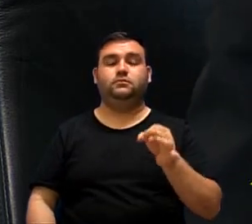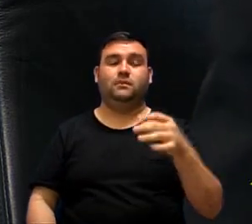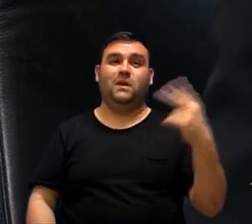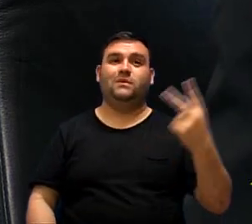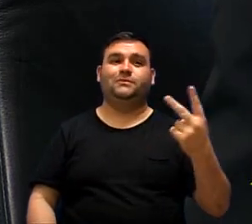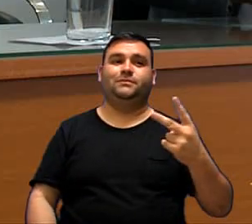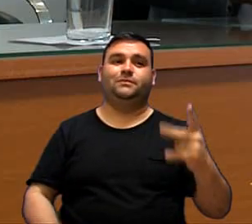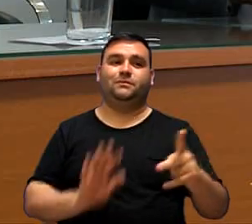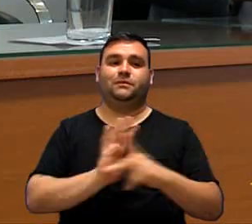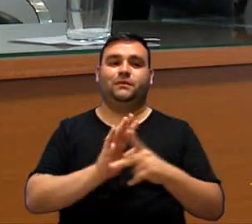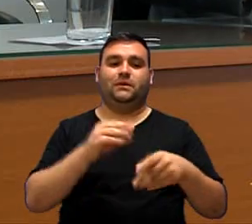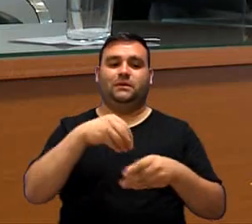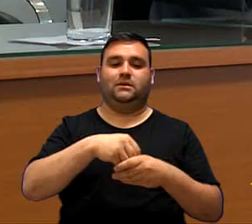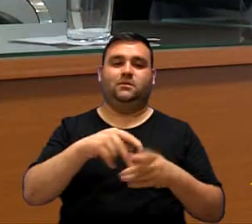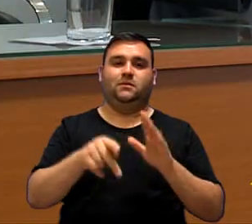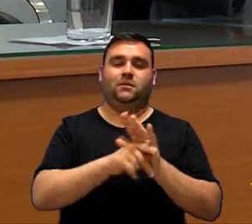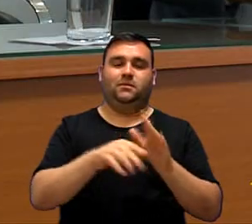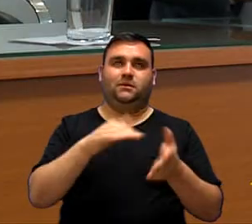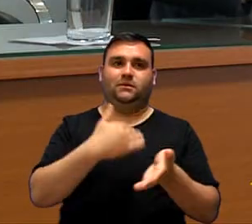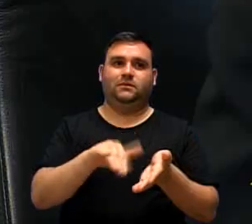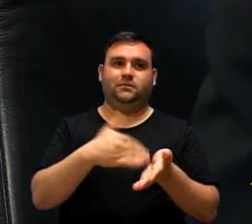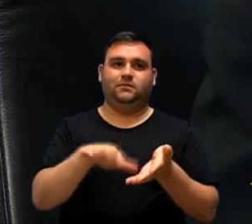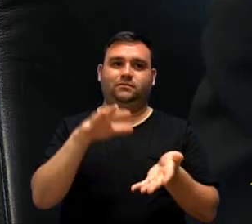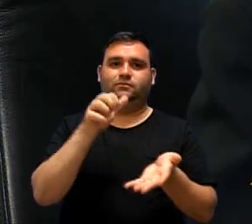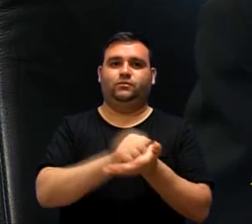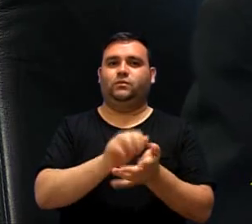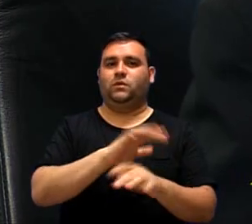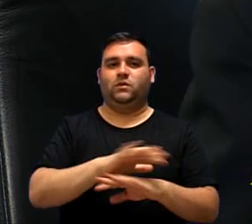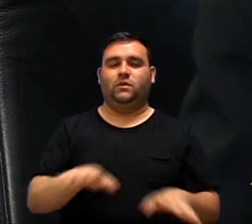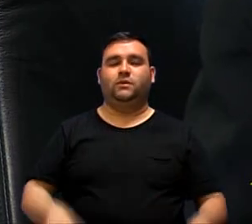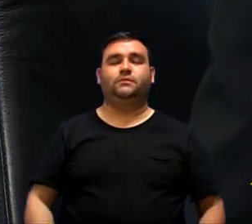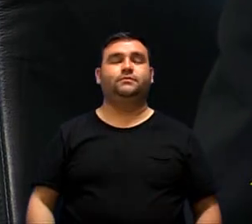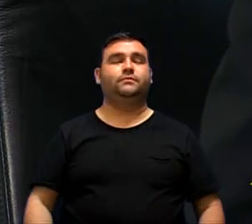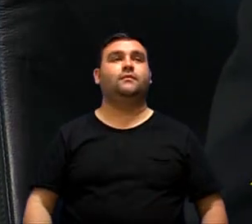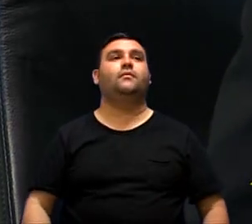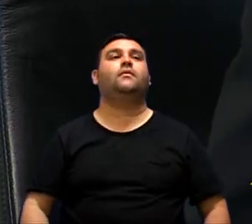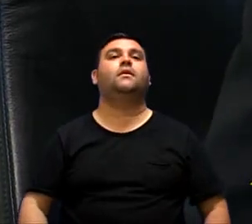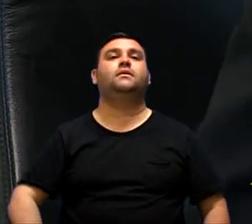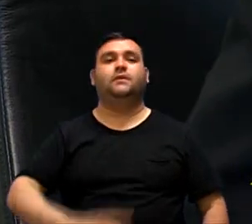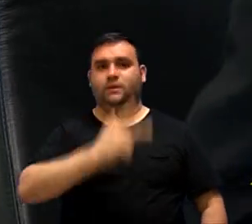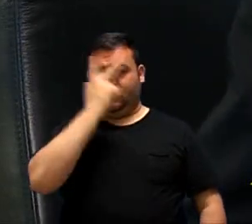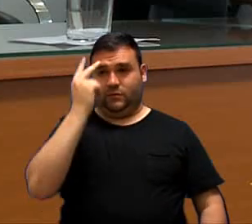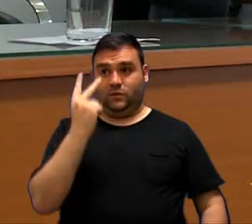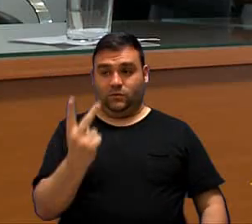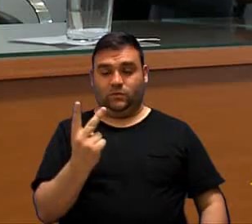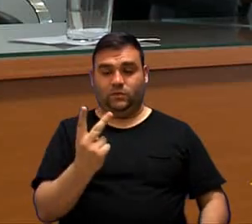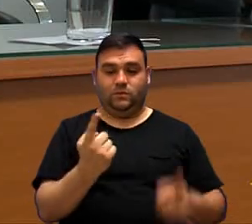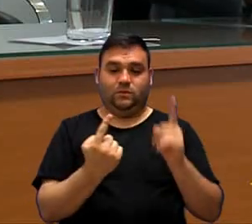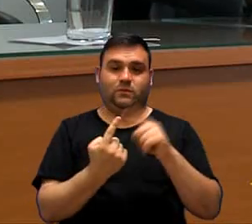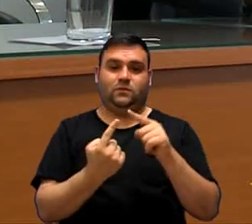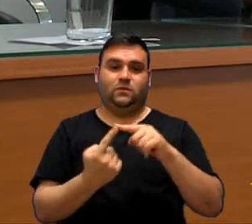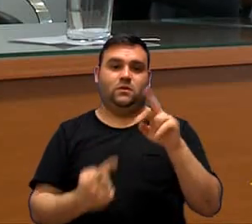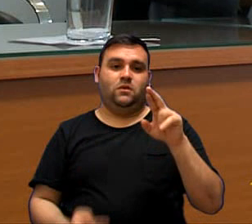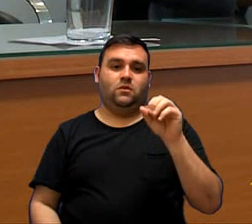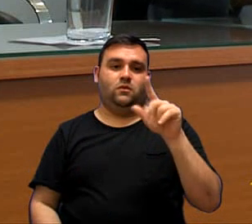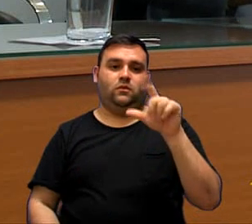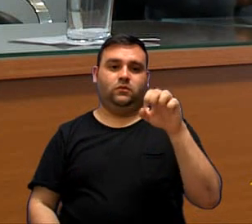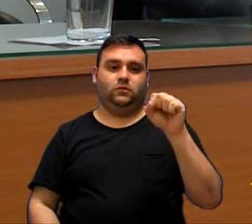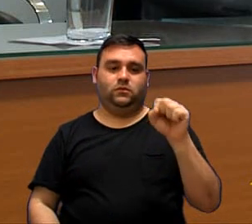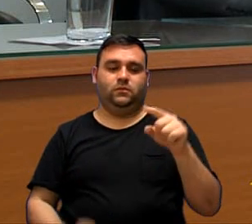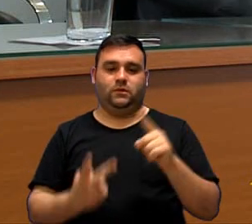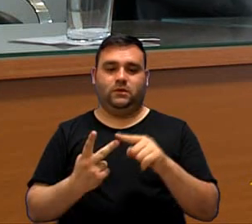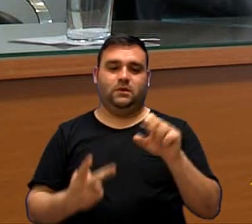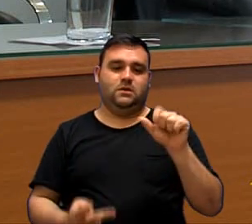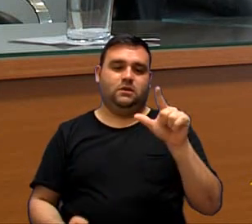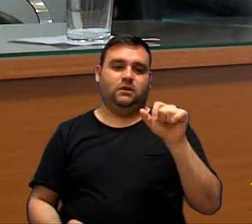segunda então, parte aqui, que é a parte interna da secretaria. Deixa registrado aí, então. Tá, okay. Só fica aí. É, tem duas pessoas inscritas, o Cláudio Robles e depois o Salatiel. Está